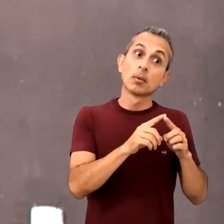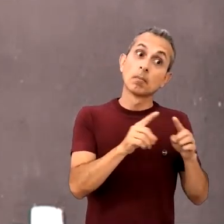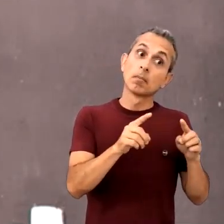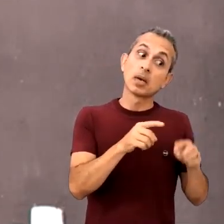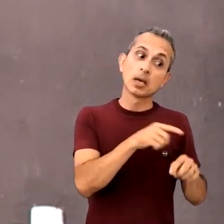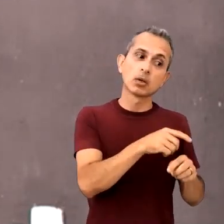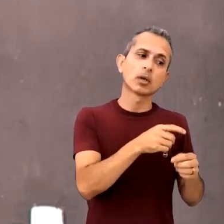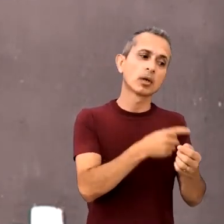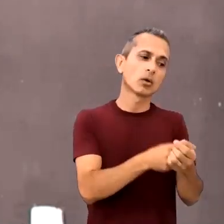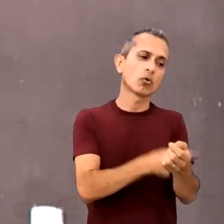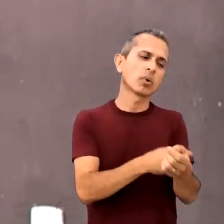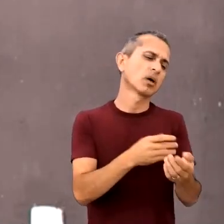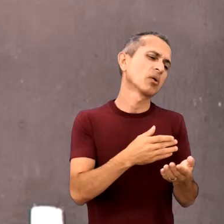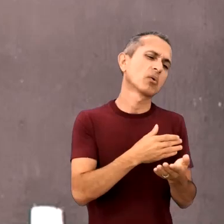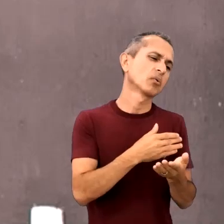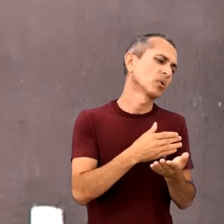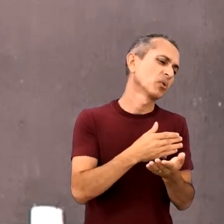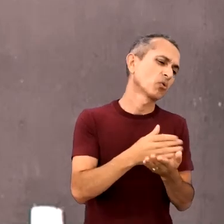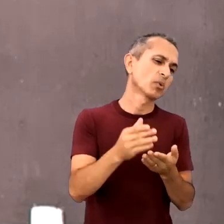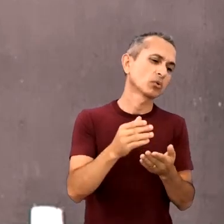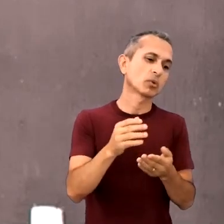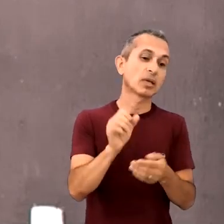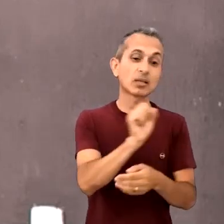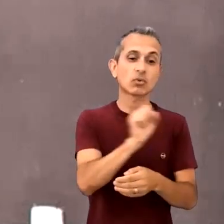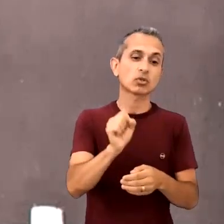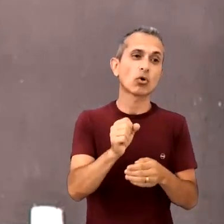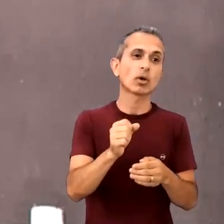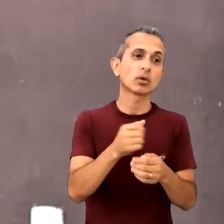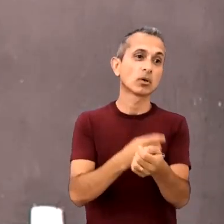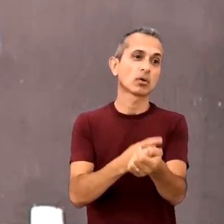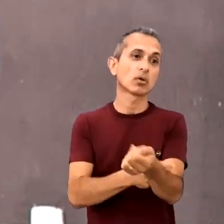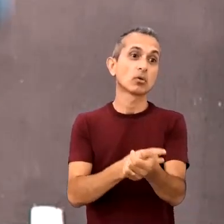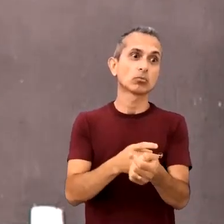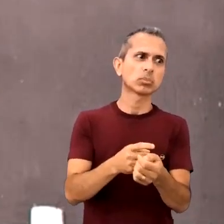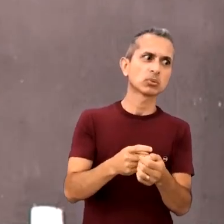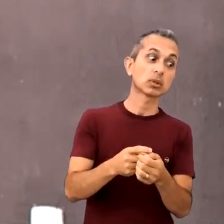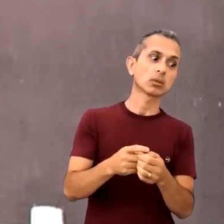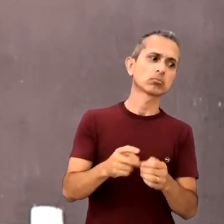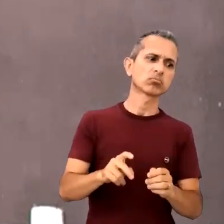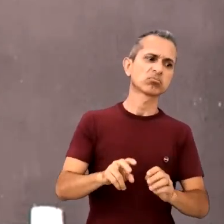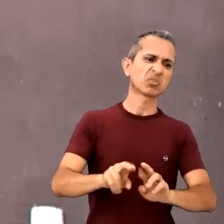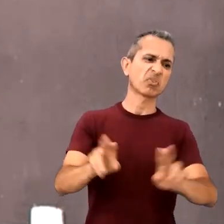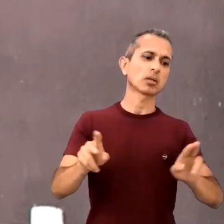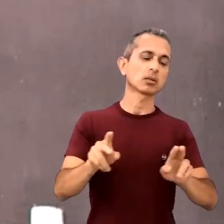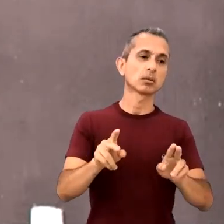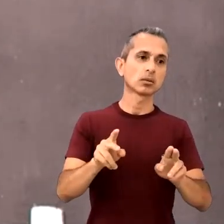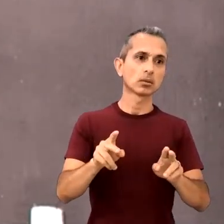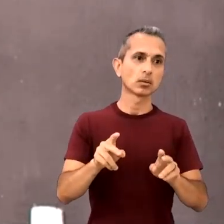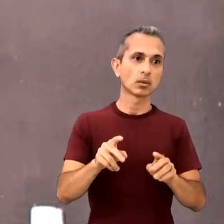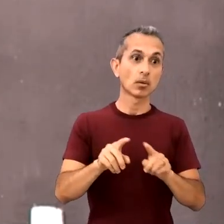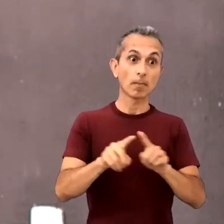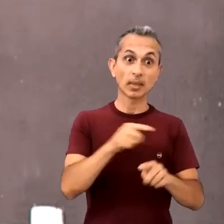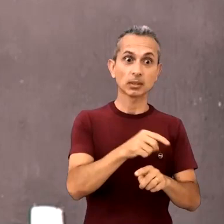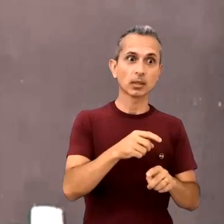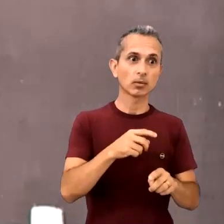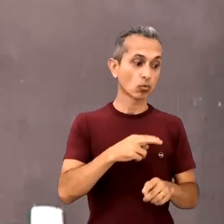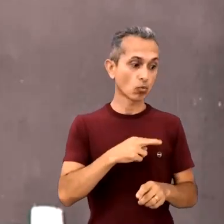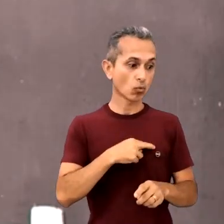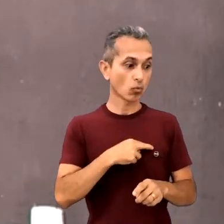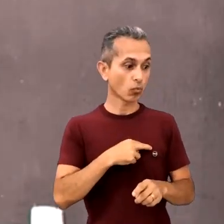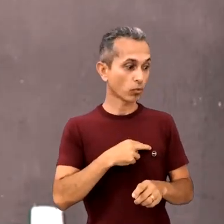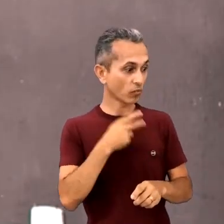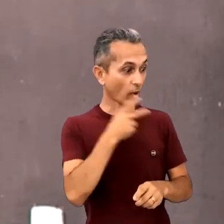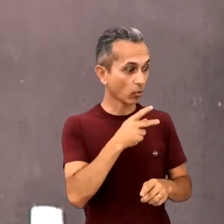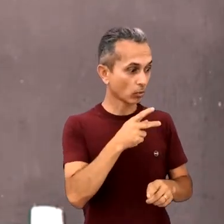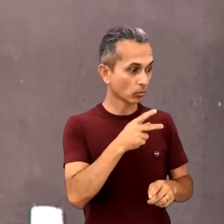numa coisa mirabolante da sogra. Mas na hora que a coisa aconteceu, ela levantou e disse: não, eu quero que você case comigo. Não venha